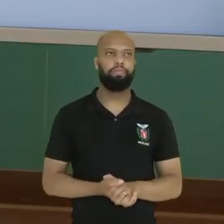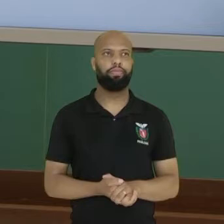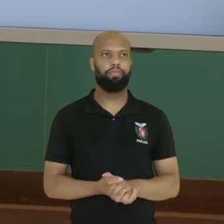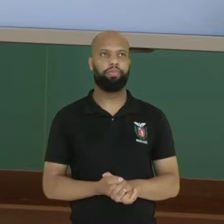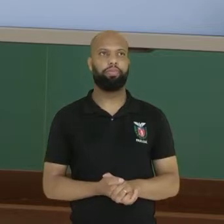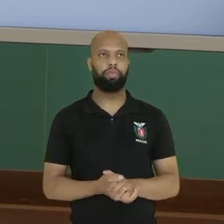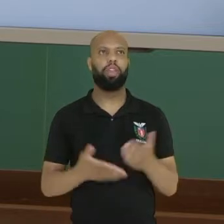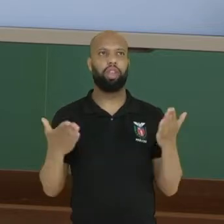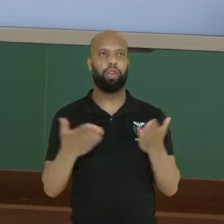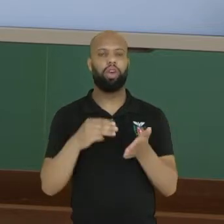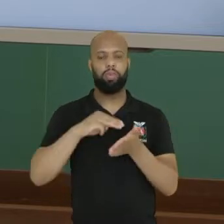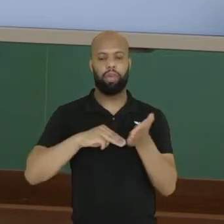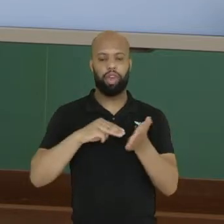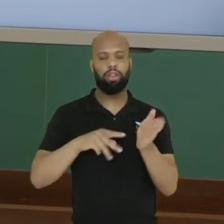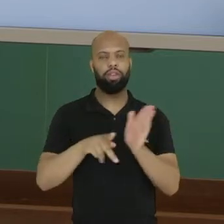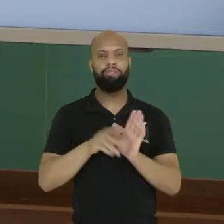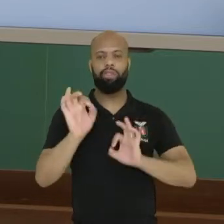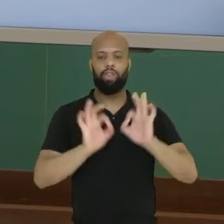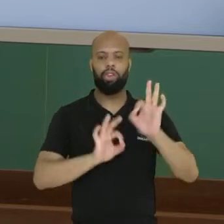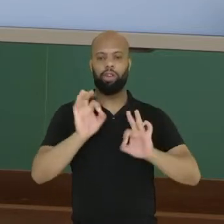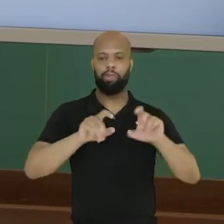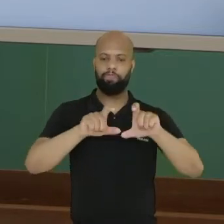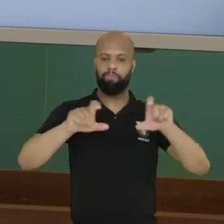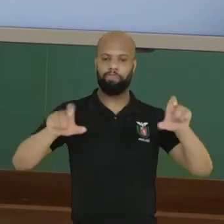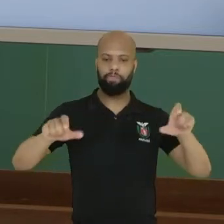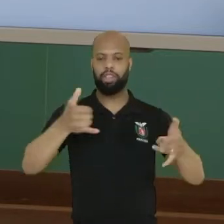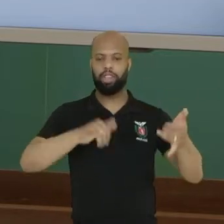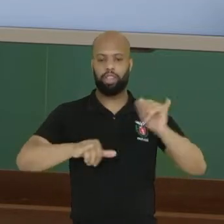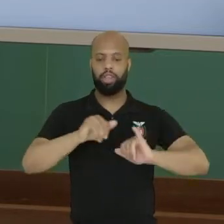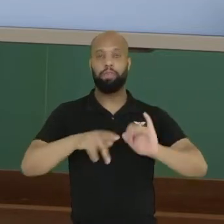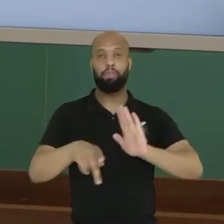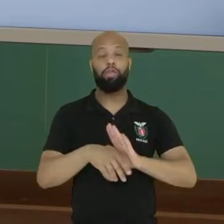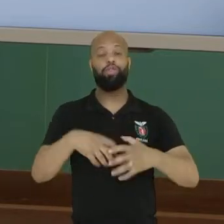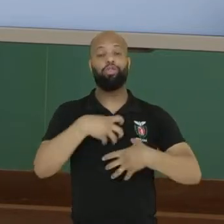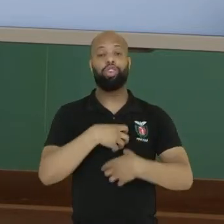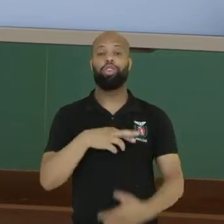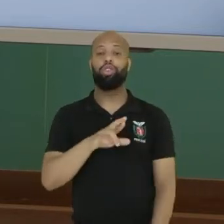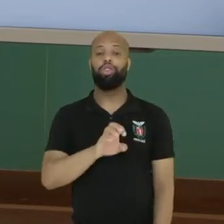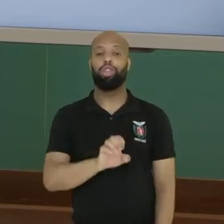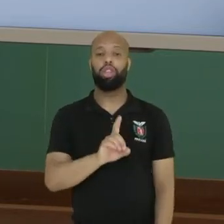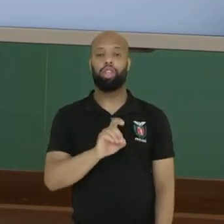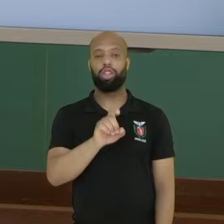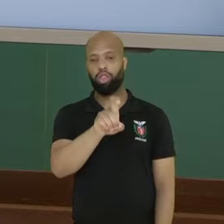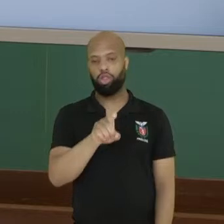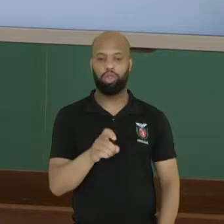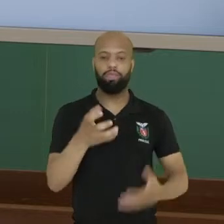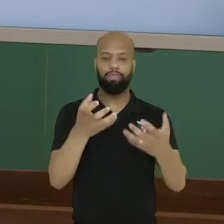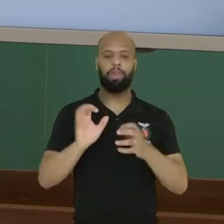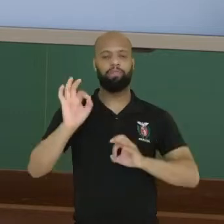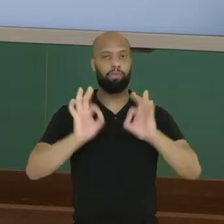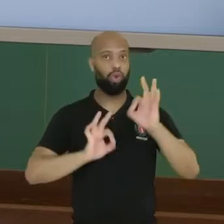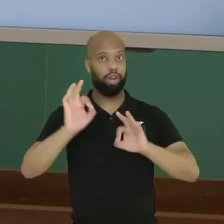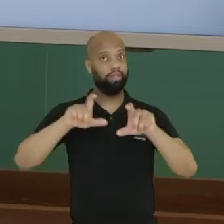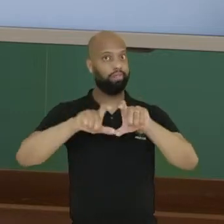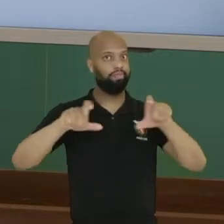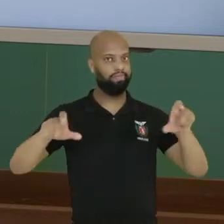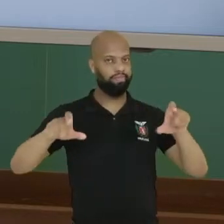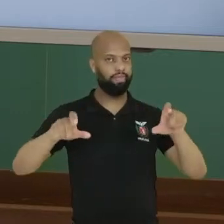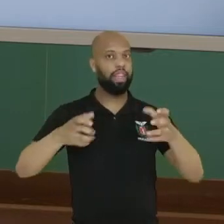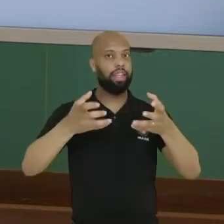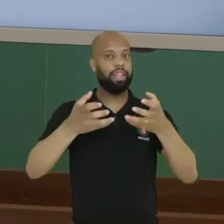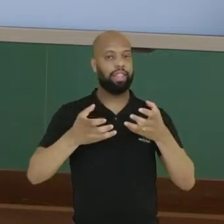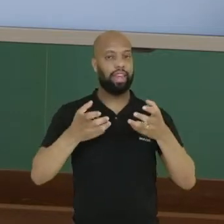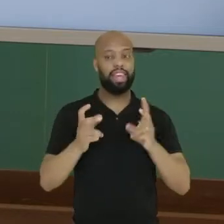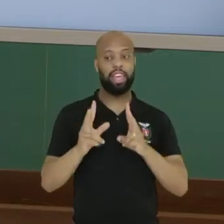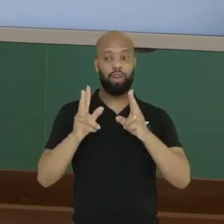Então, falando do método de balanceamento químico de oxirredução. É o método que busca o balanceamento por meio da igualdade